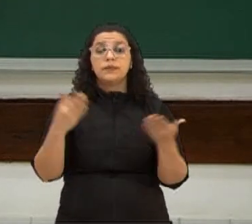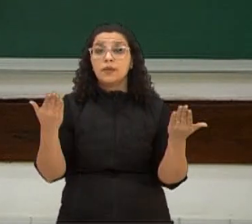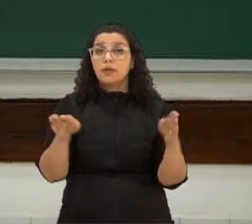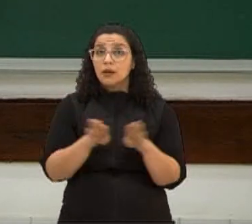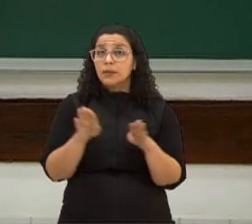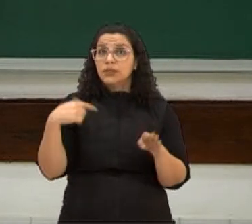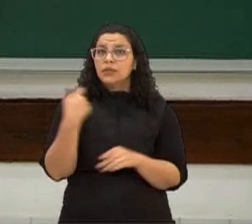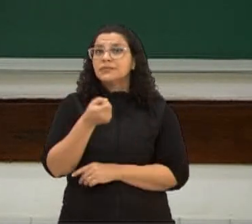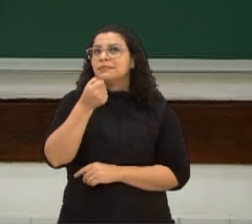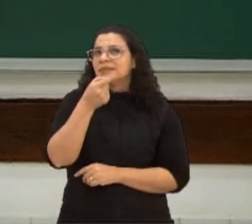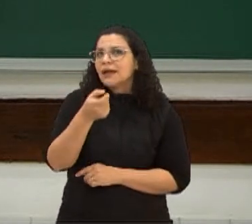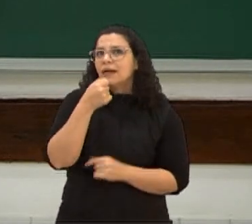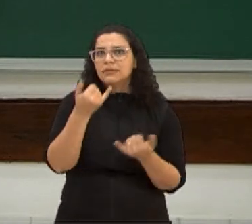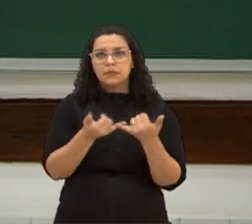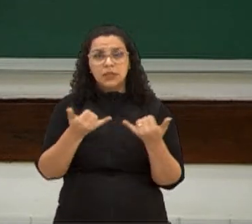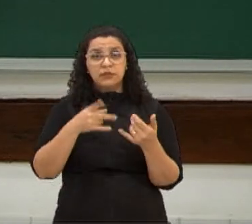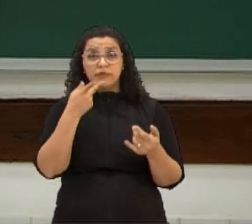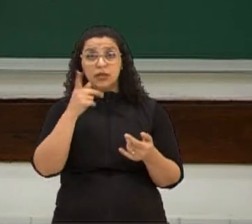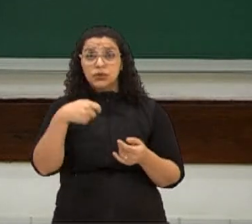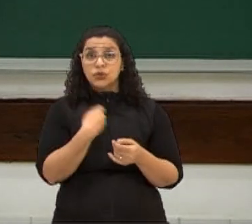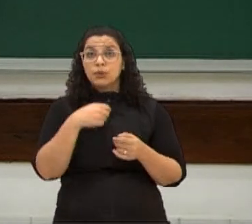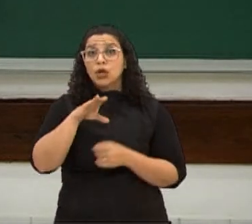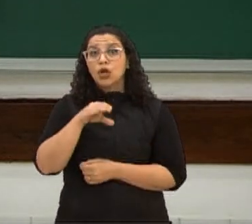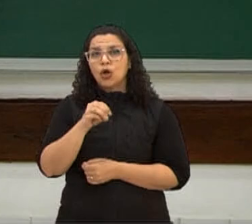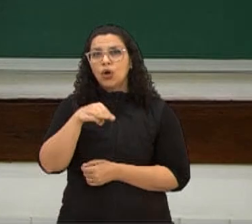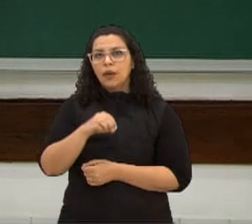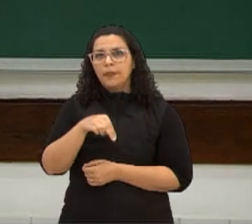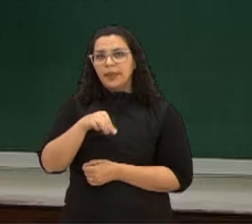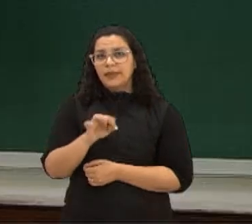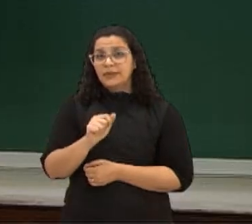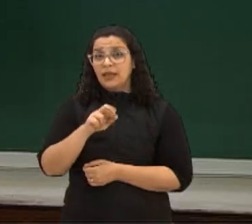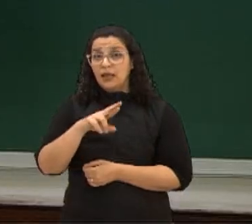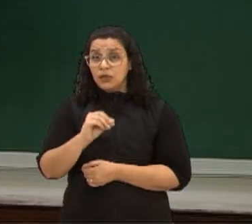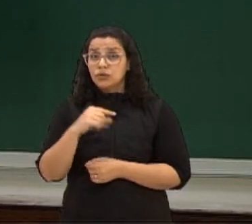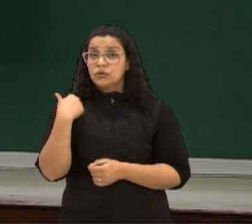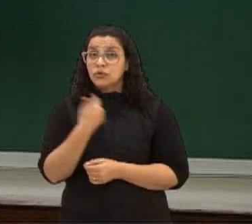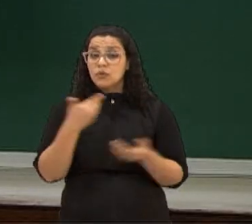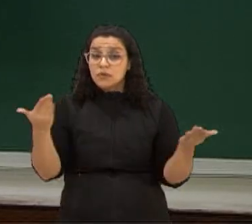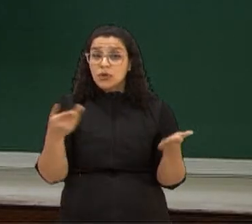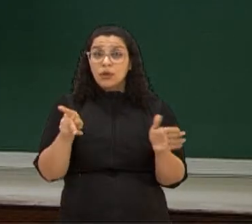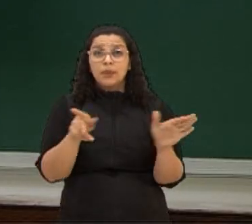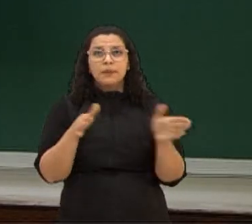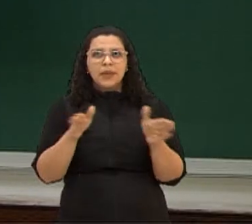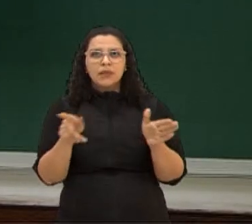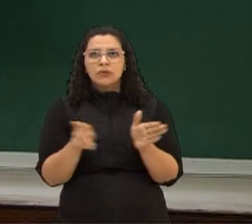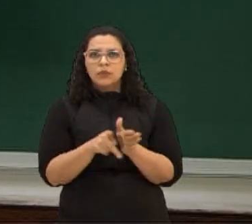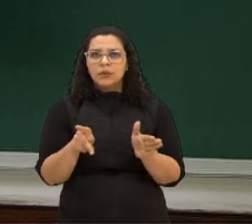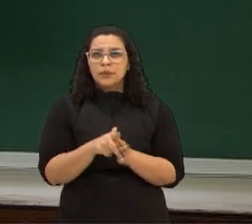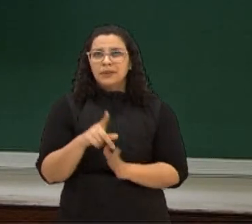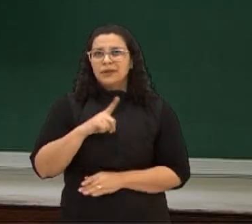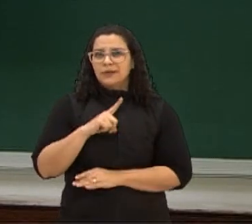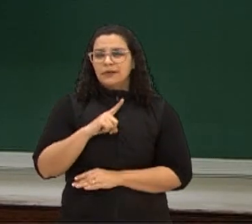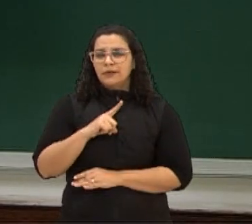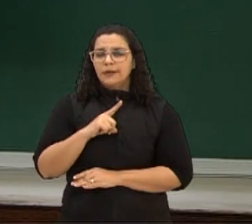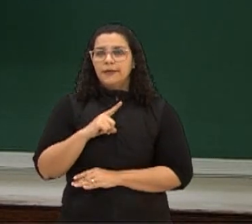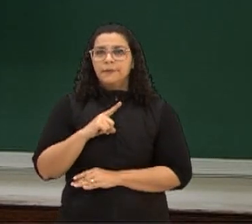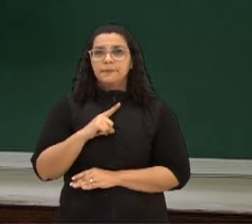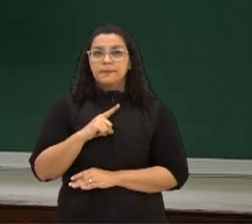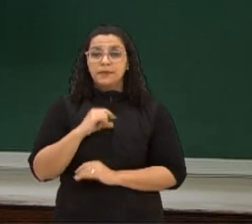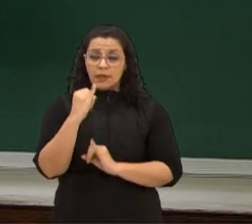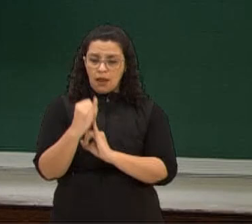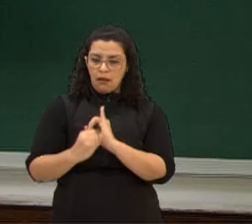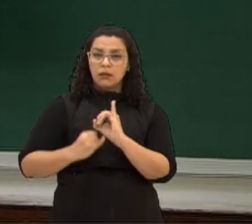é engraçado nós falarmos dessa questão de comentários, porque como nós estamos passando por esse momento em que